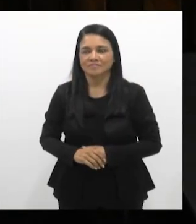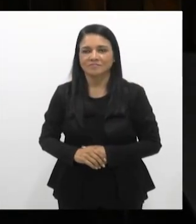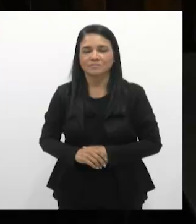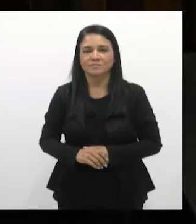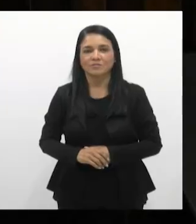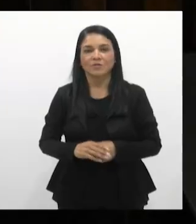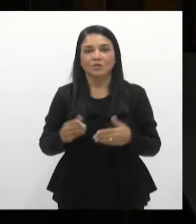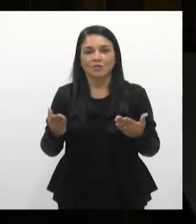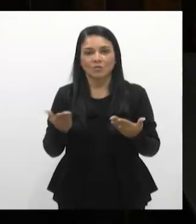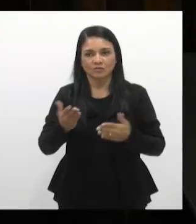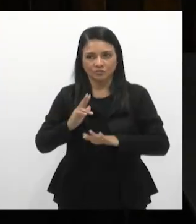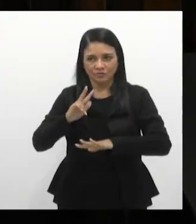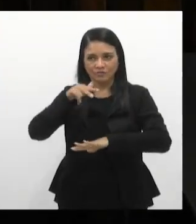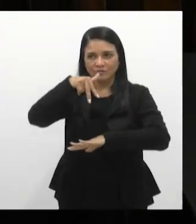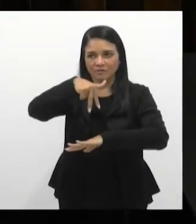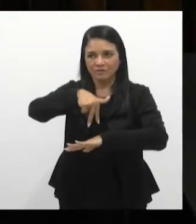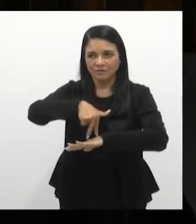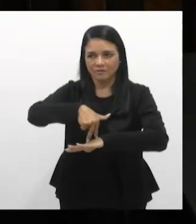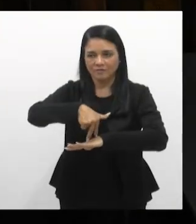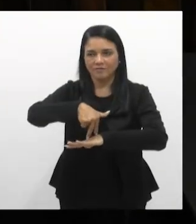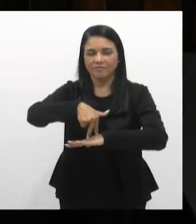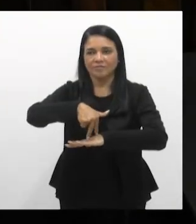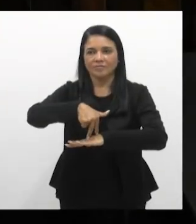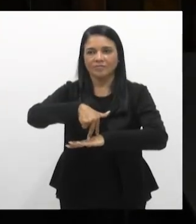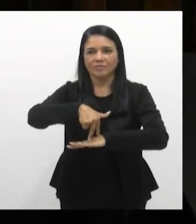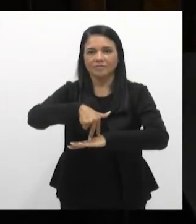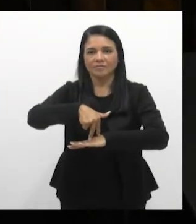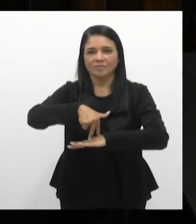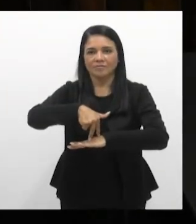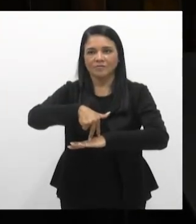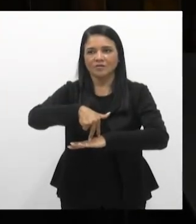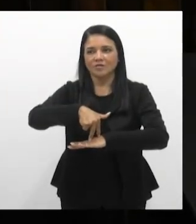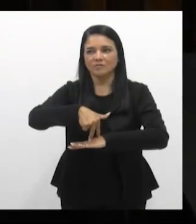Presidente, hoje eu venho aqui nessa tribuna,